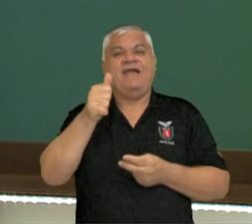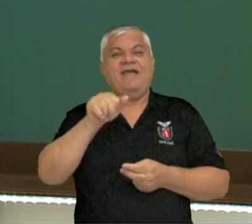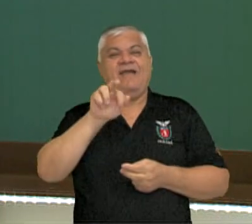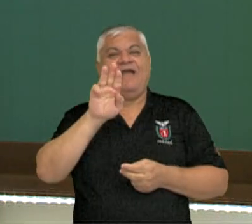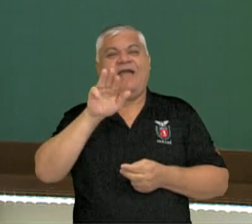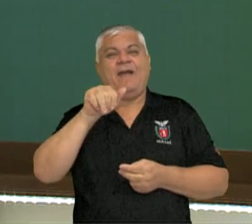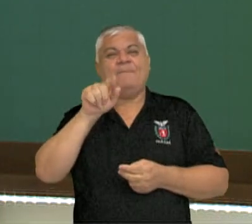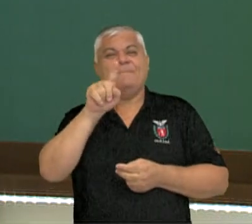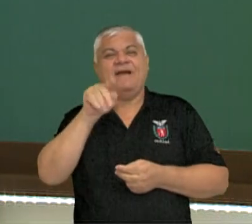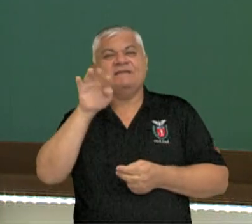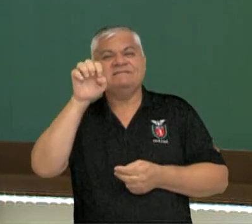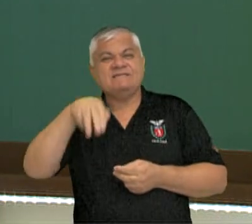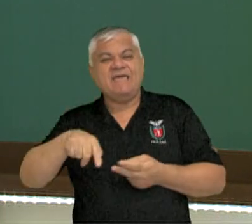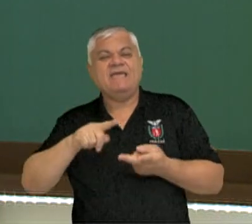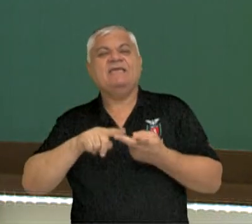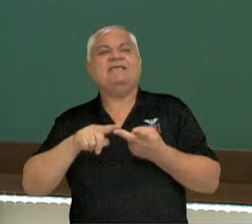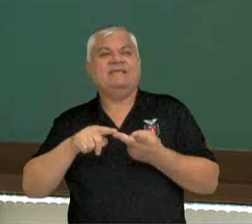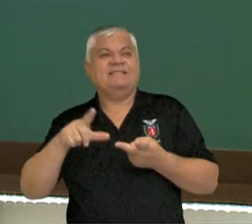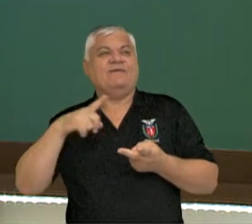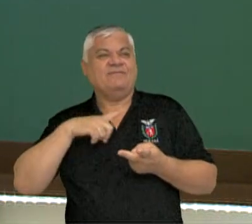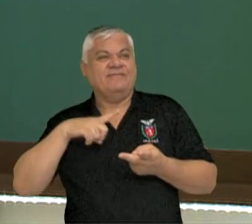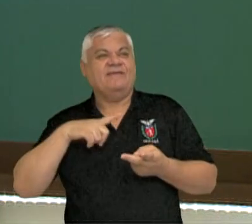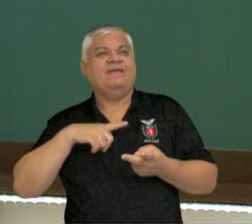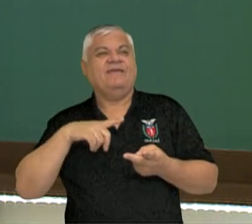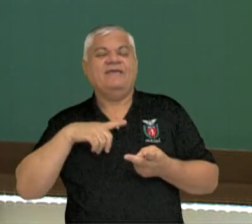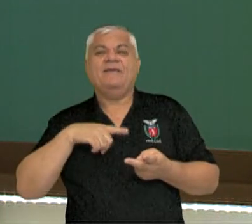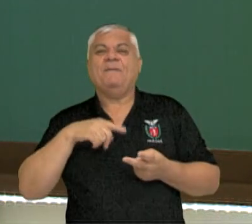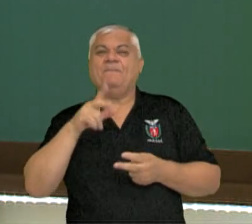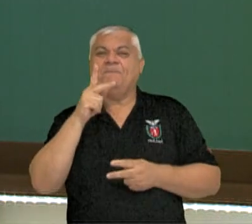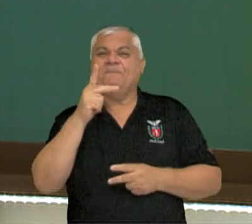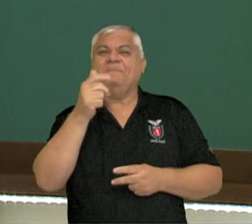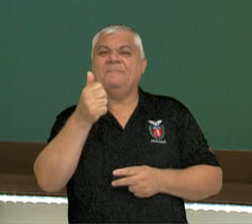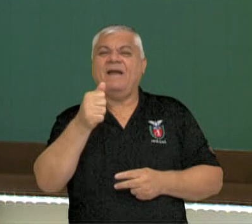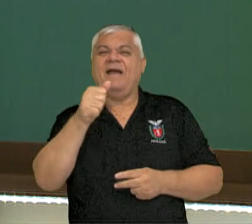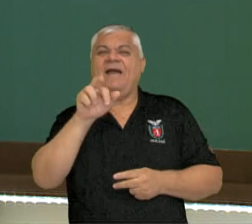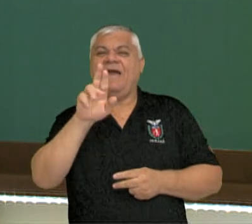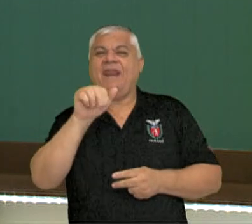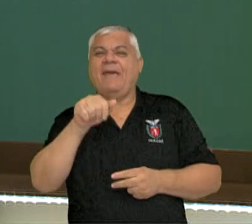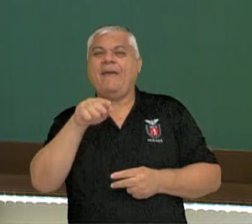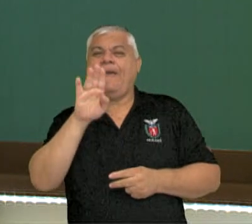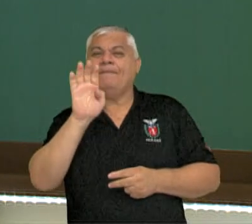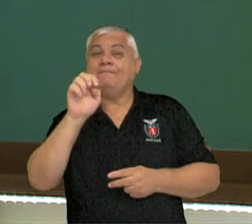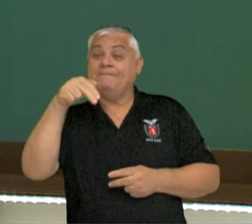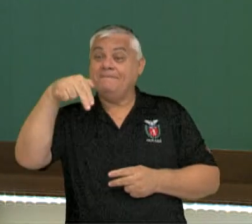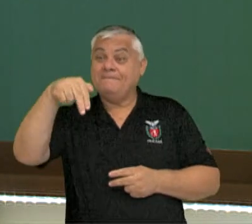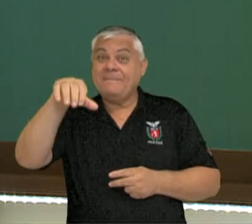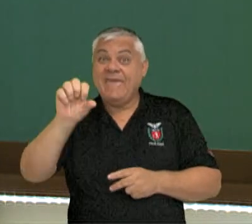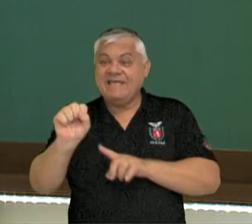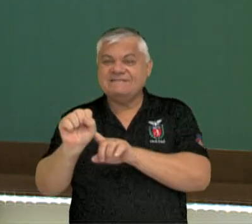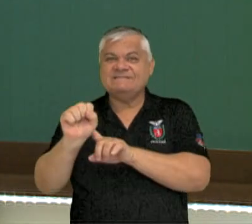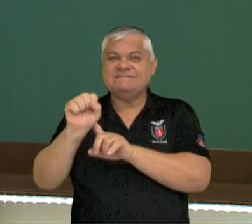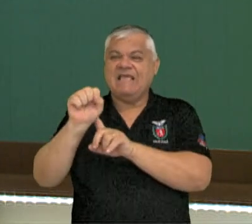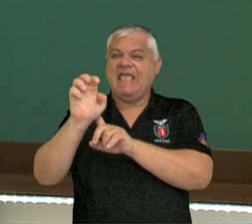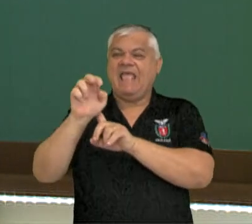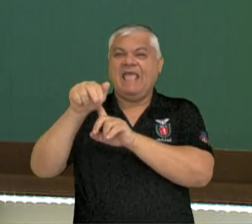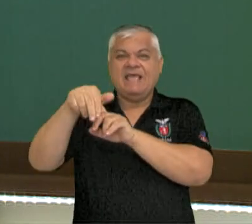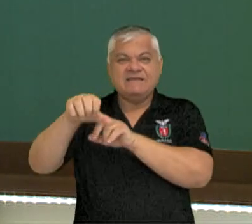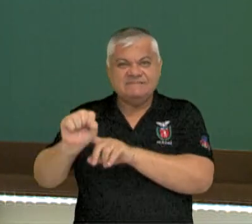com ens, né? Só que aí eu tenho o n no lugar do m, certo? Então, olha